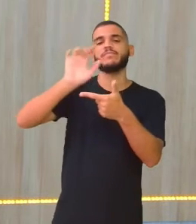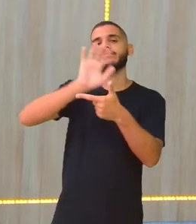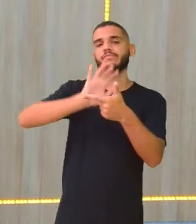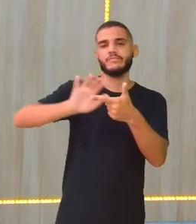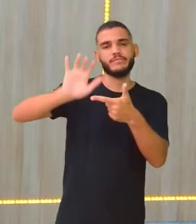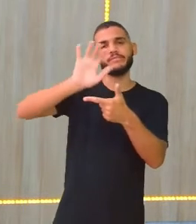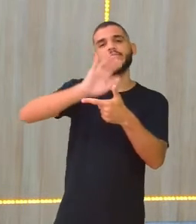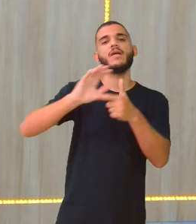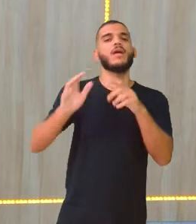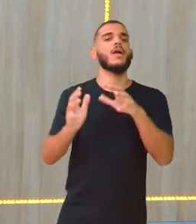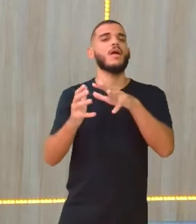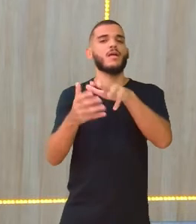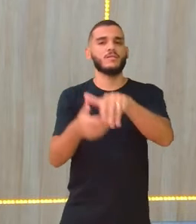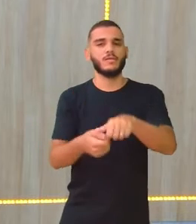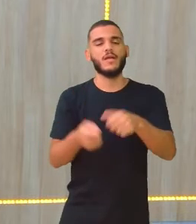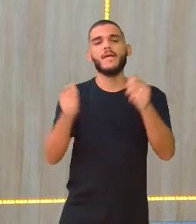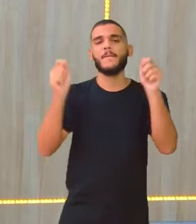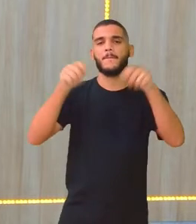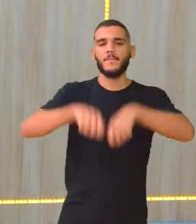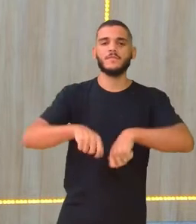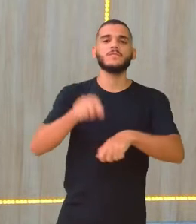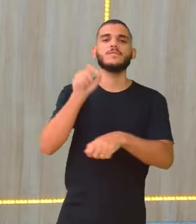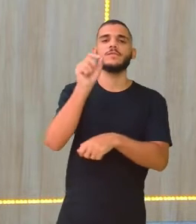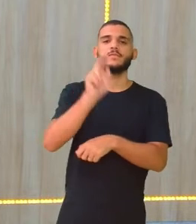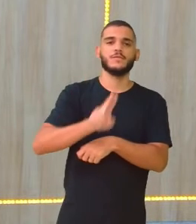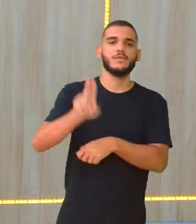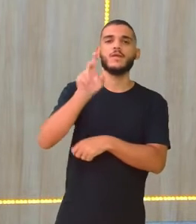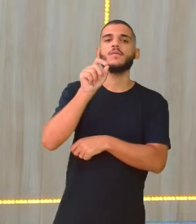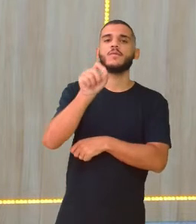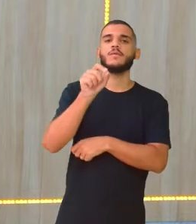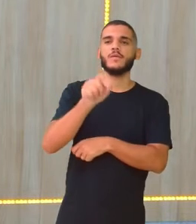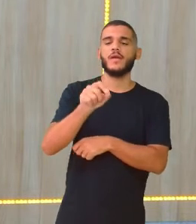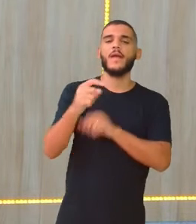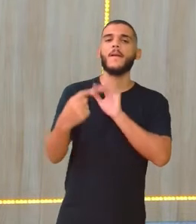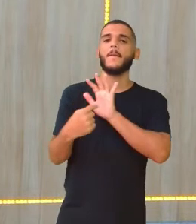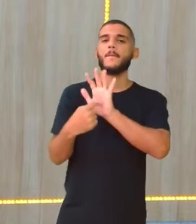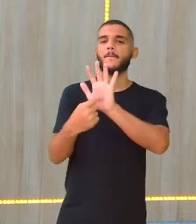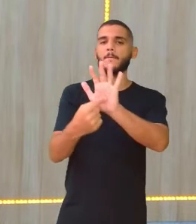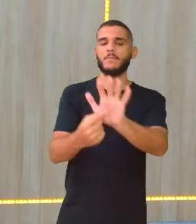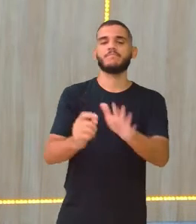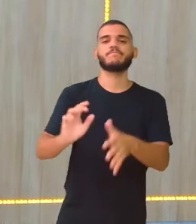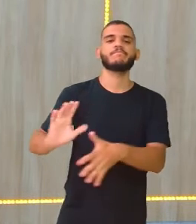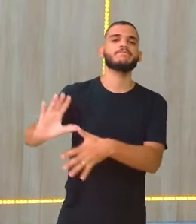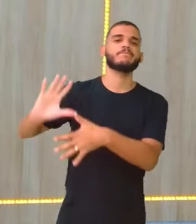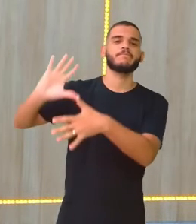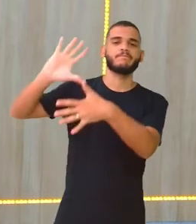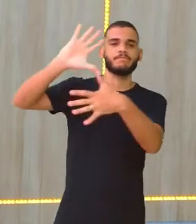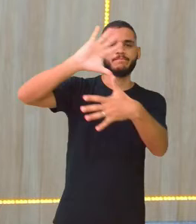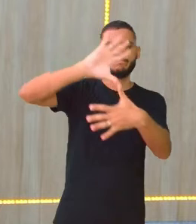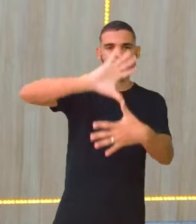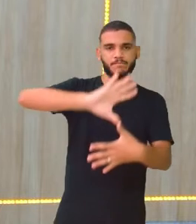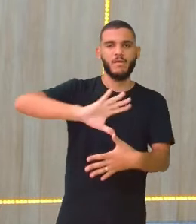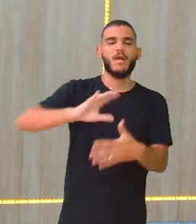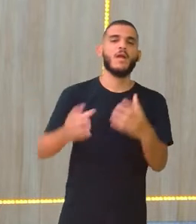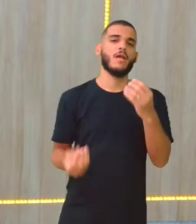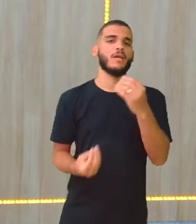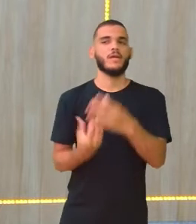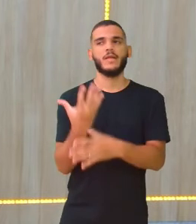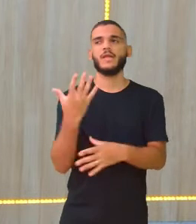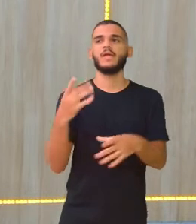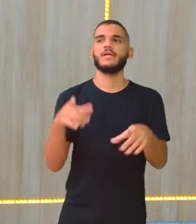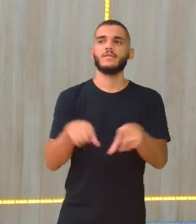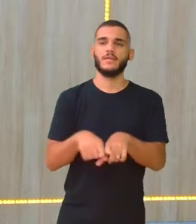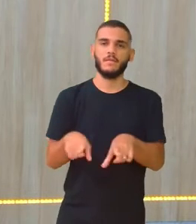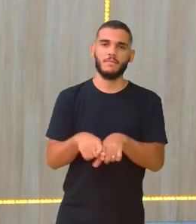Terra, em que a gente pode fazer as projeções cartográficas, a gente vai conseguir elaborar o que? A questão